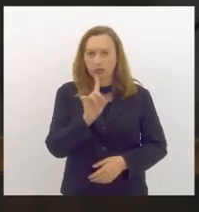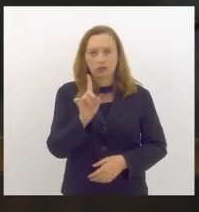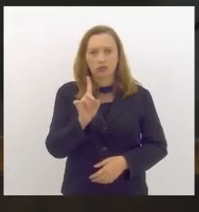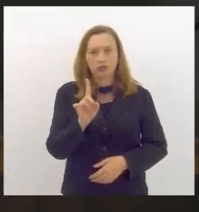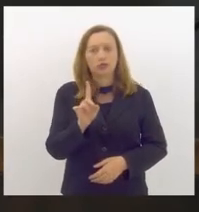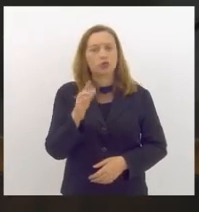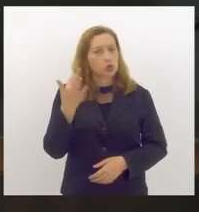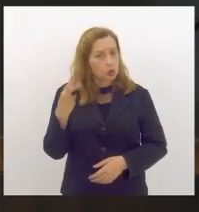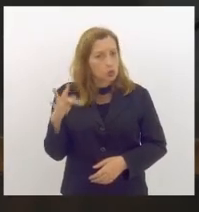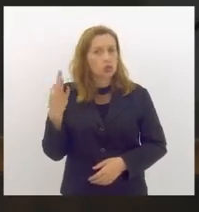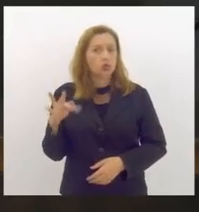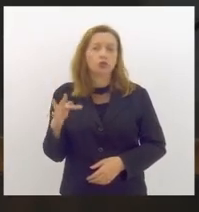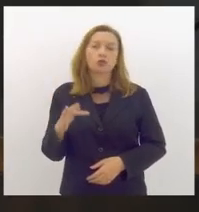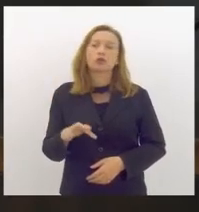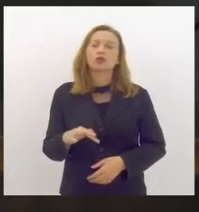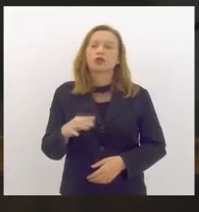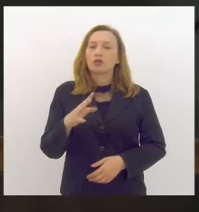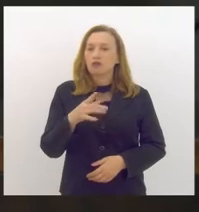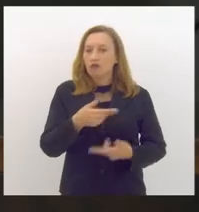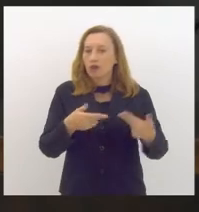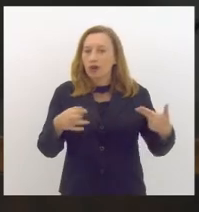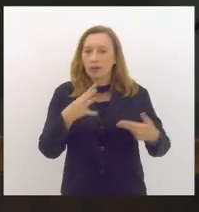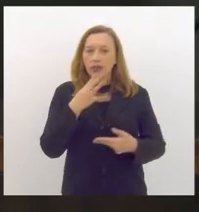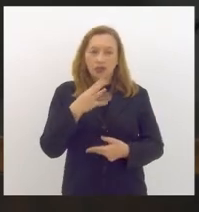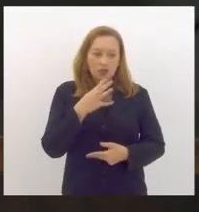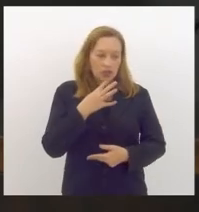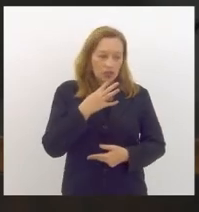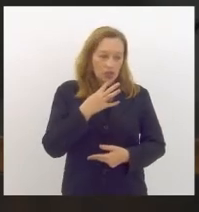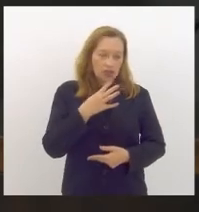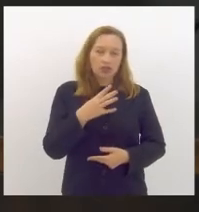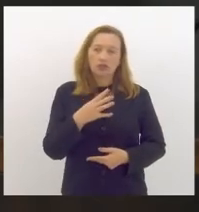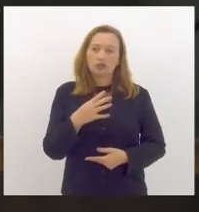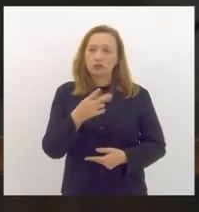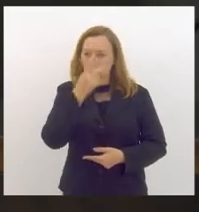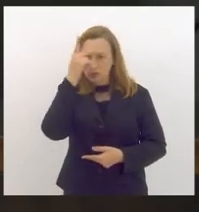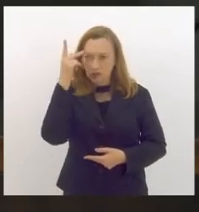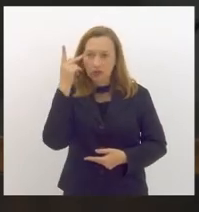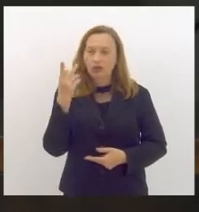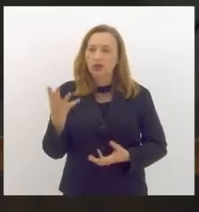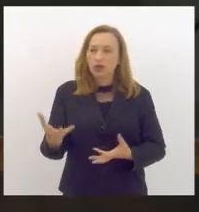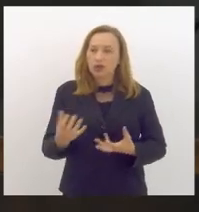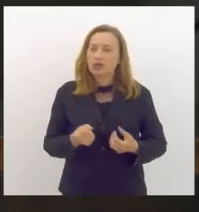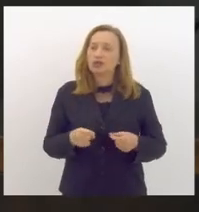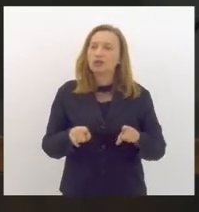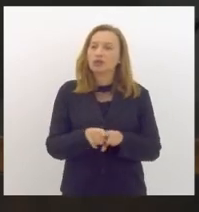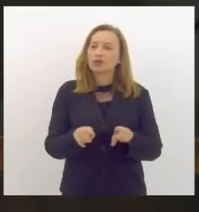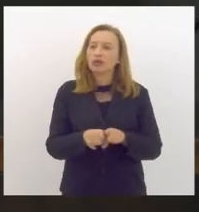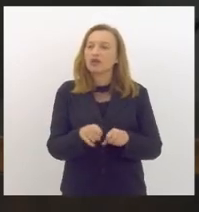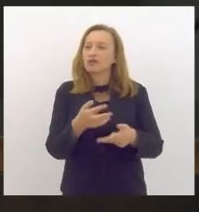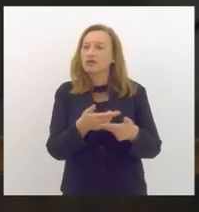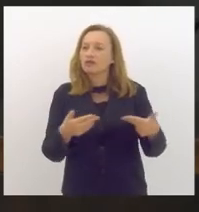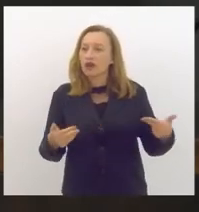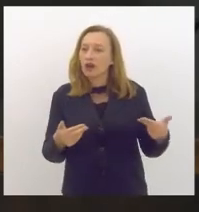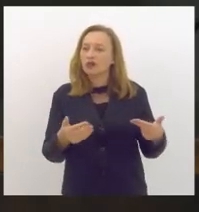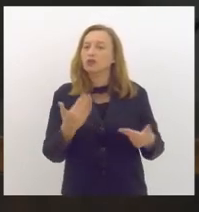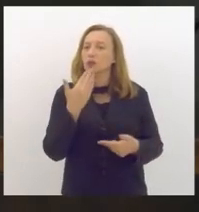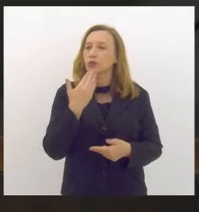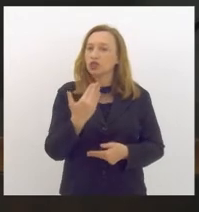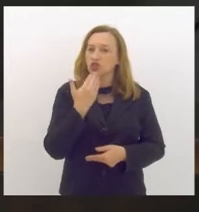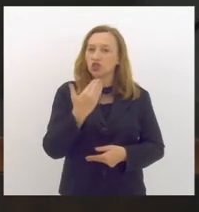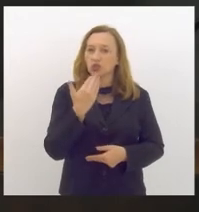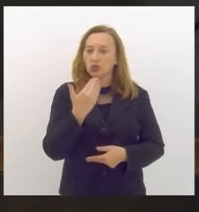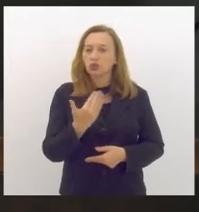Eu tenho várias conhecidas, a gente aqui também recebe várias